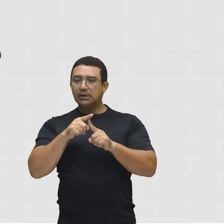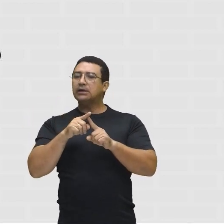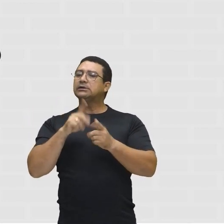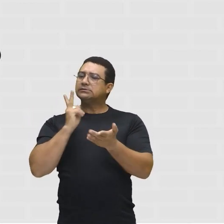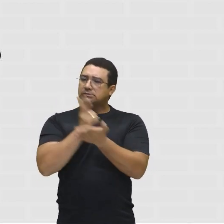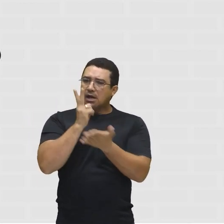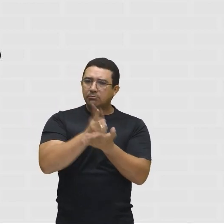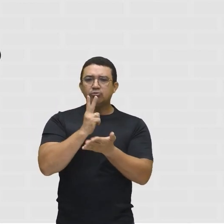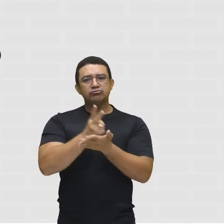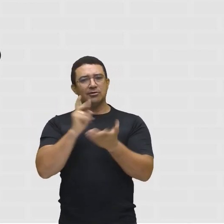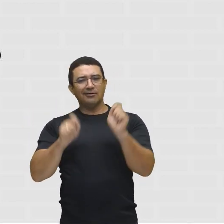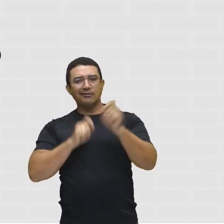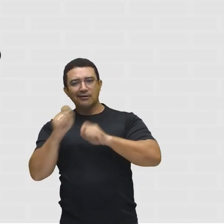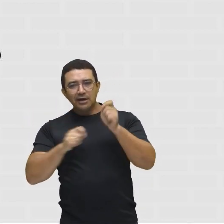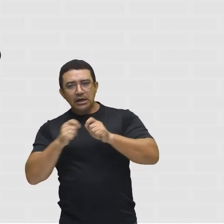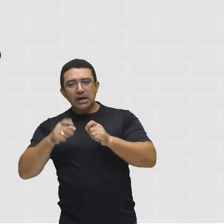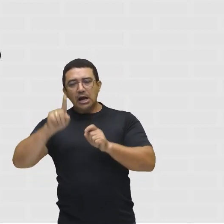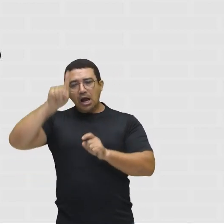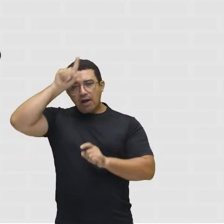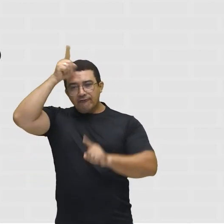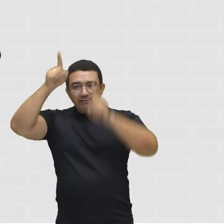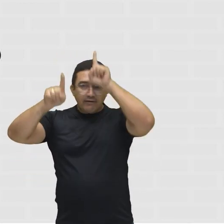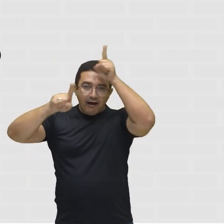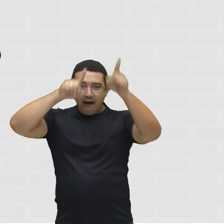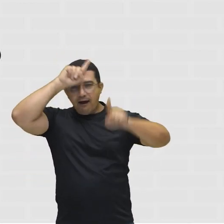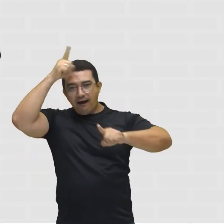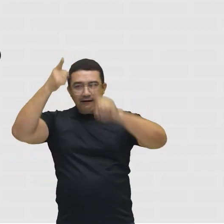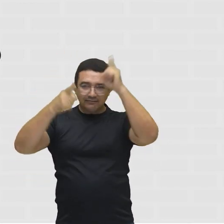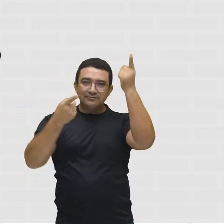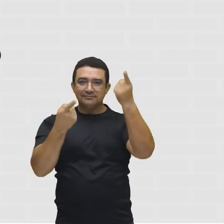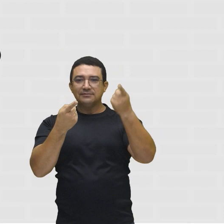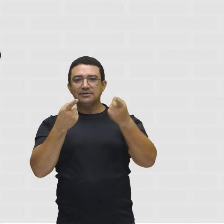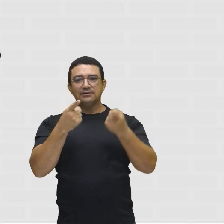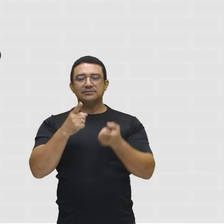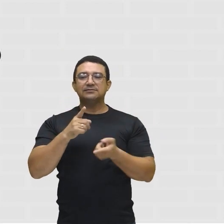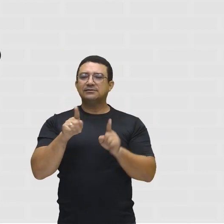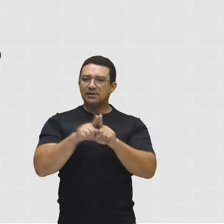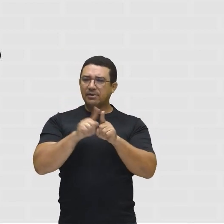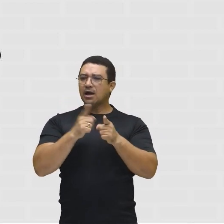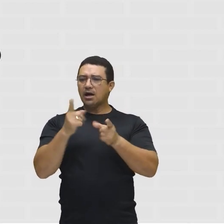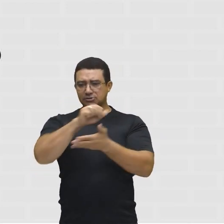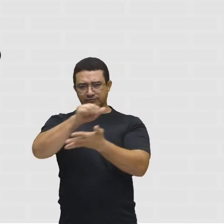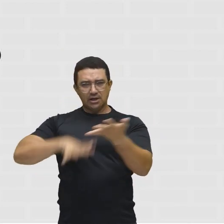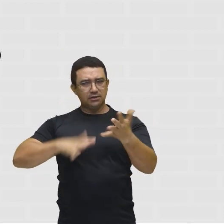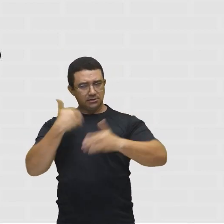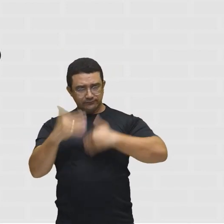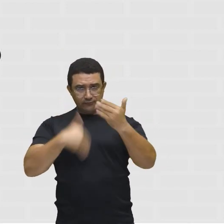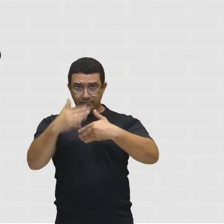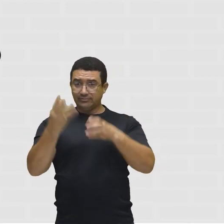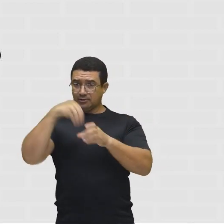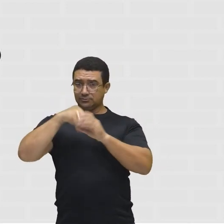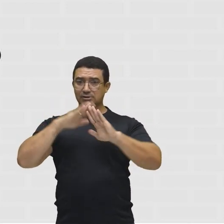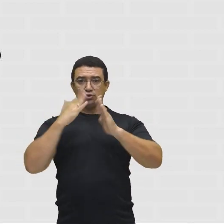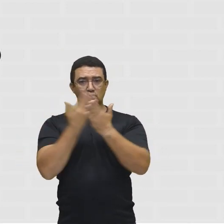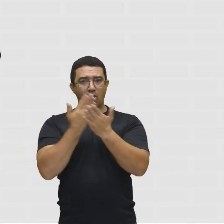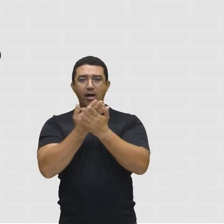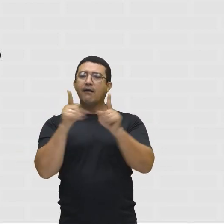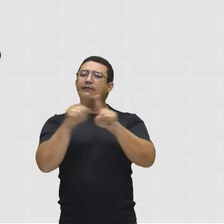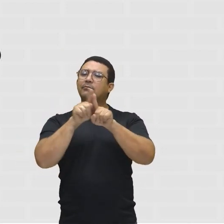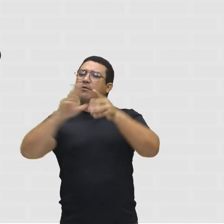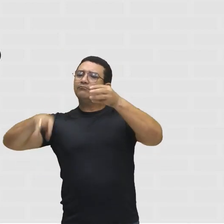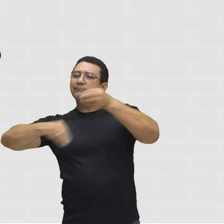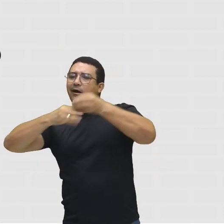o dinamismo. Nessa abordagem, né, entre as atividades desenvolvidas pelas escolas que contribuem com...